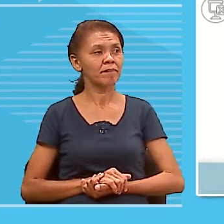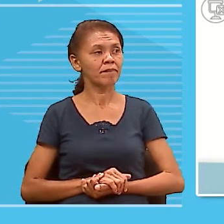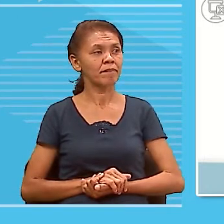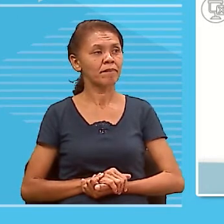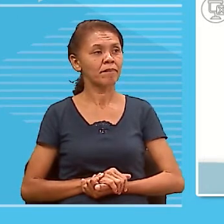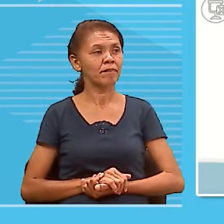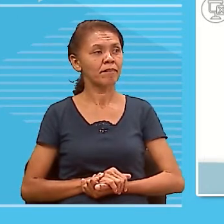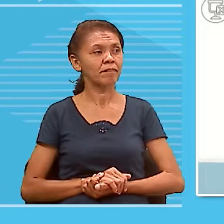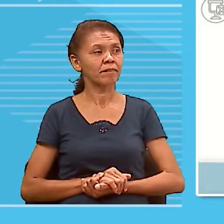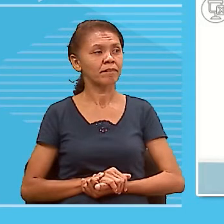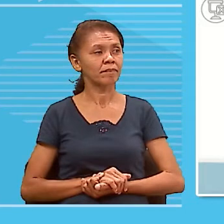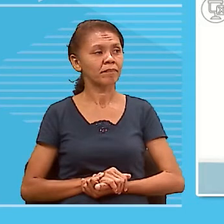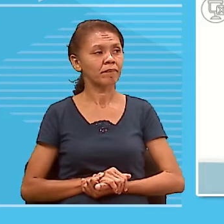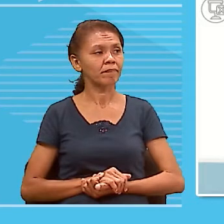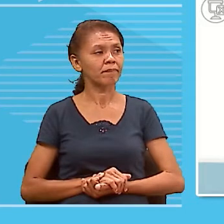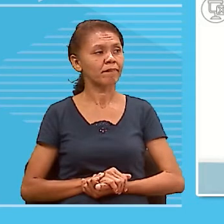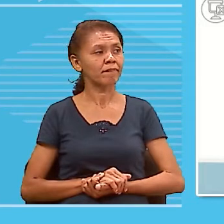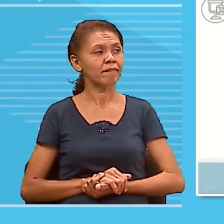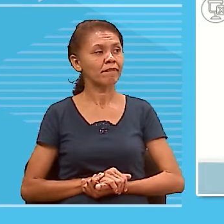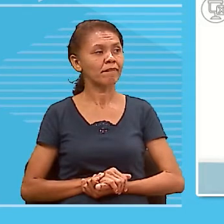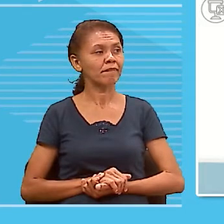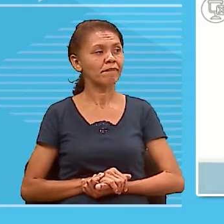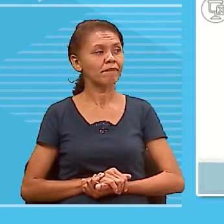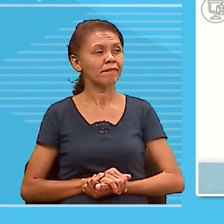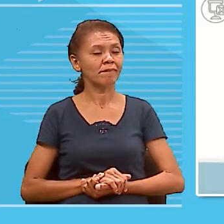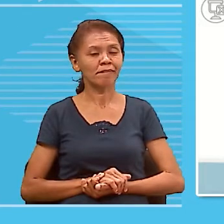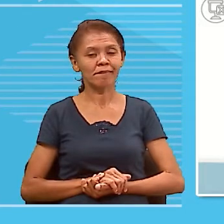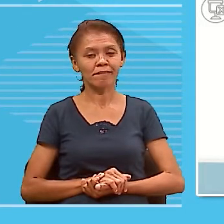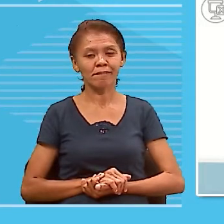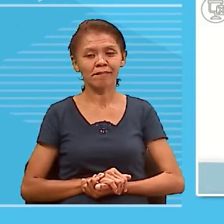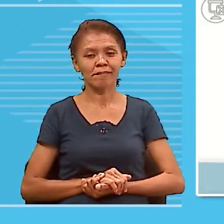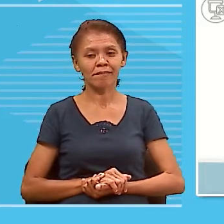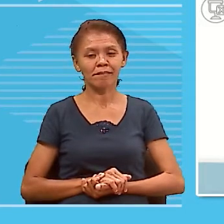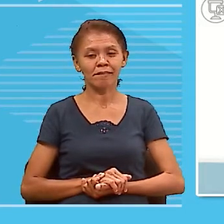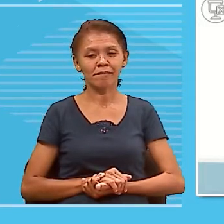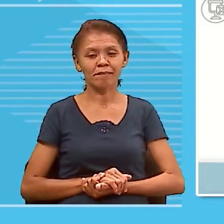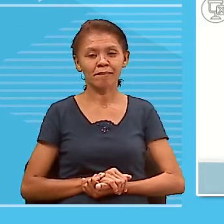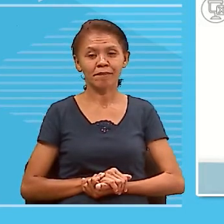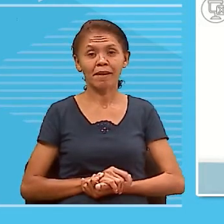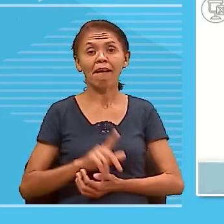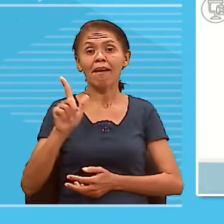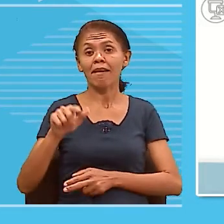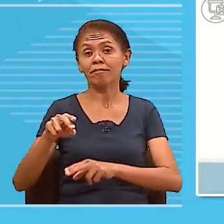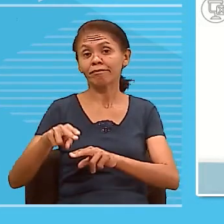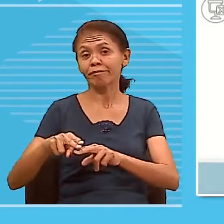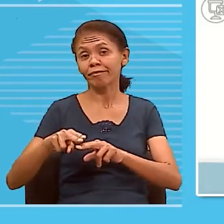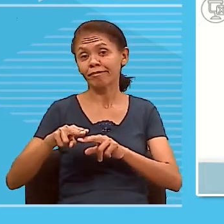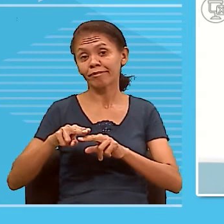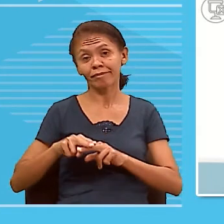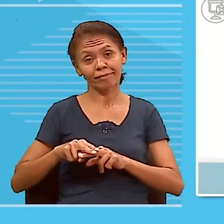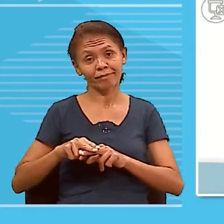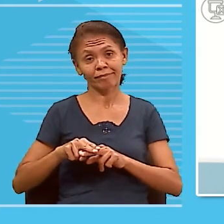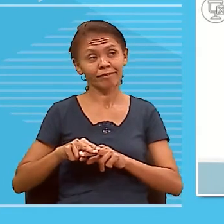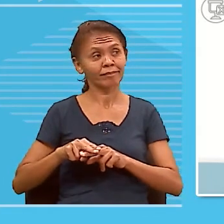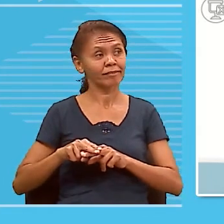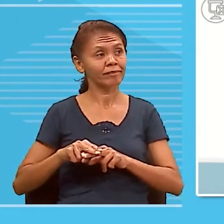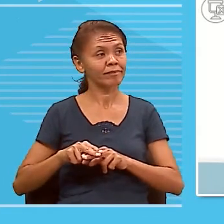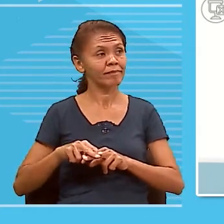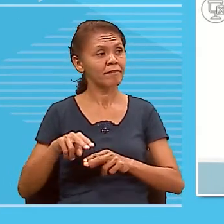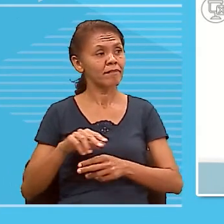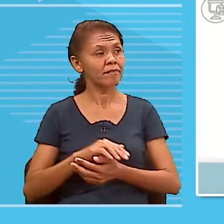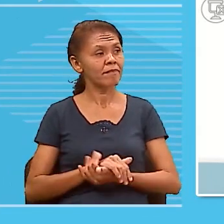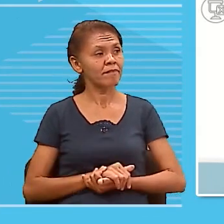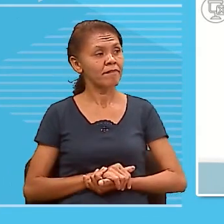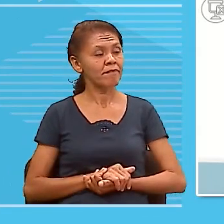os recursos de expressão eram minguados isso aí é a causa é a